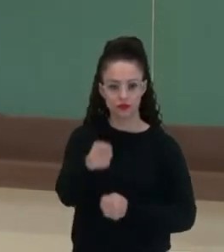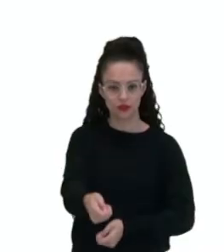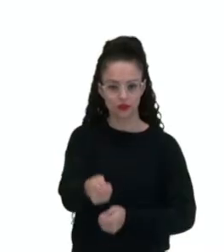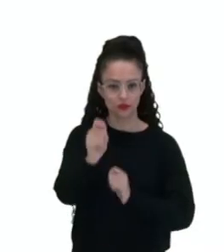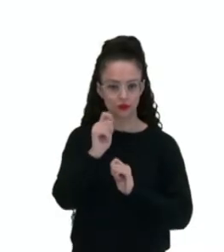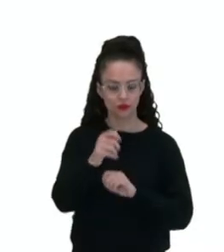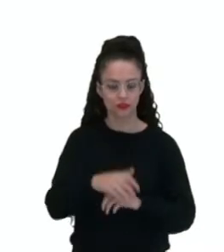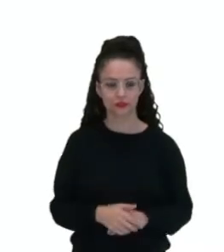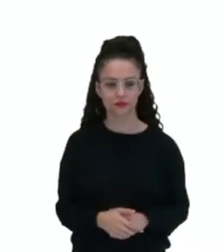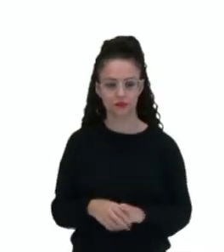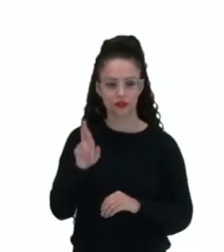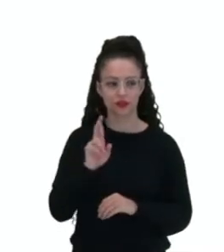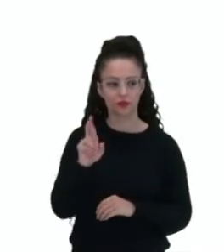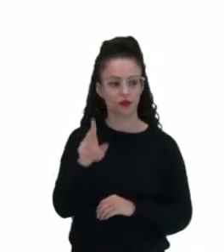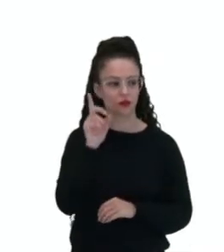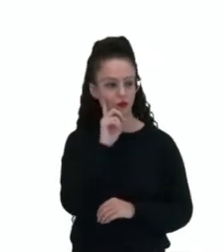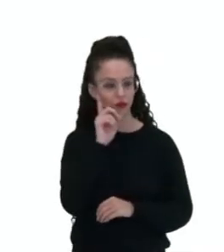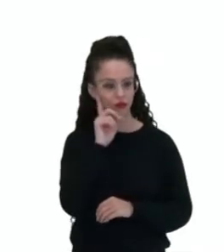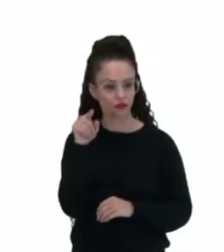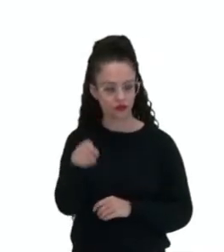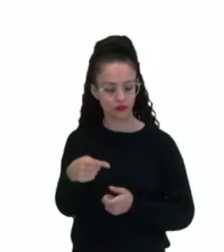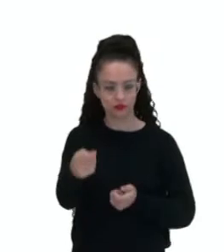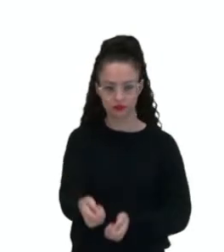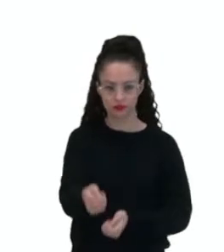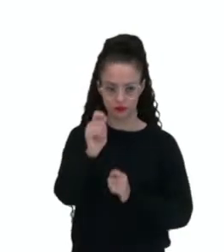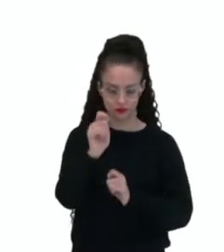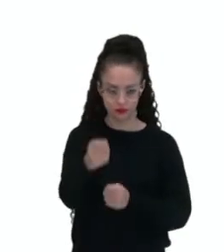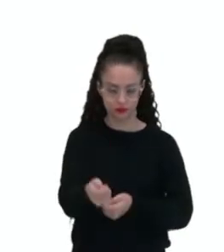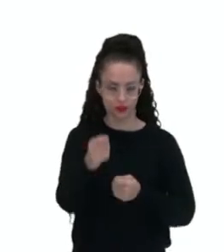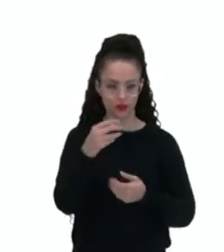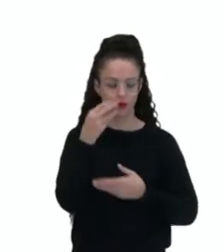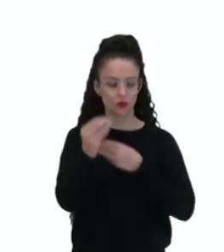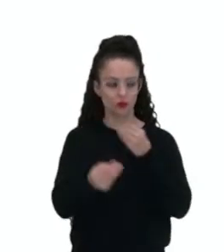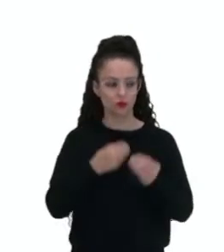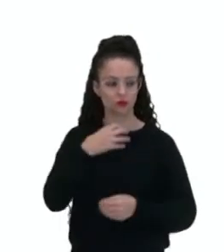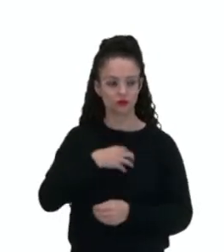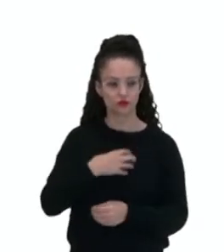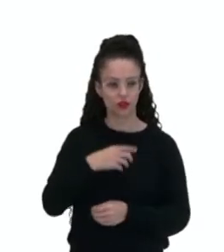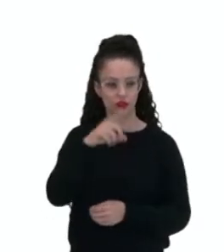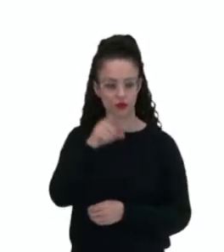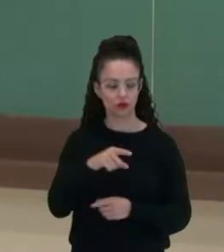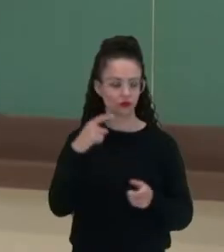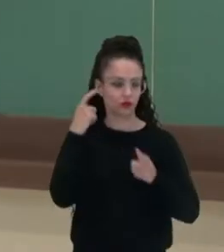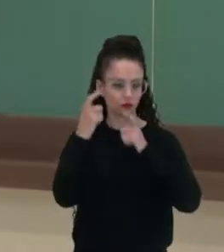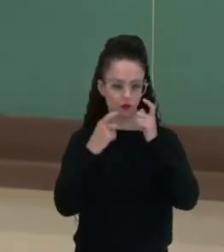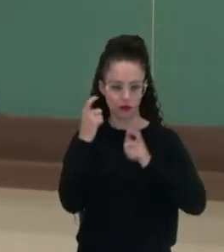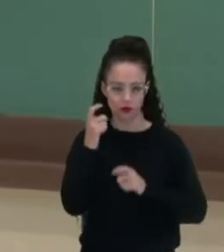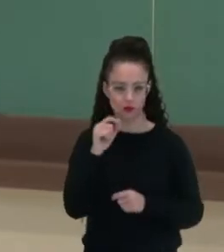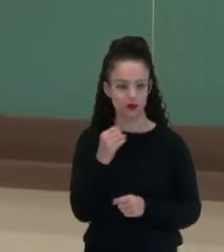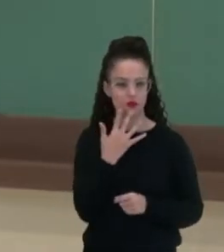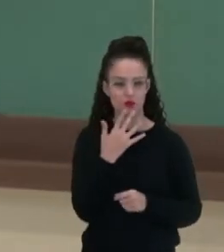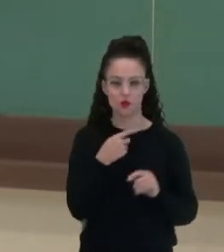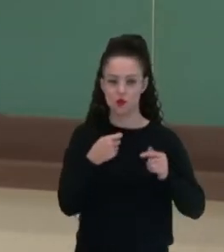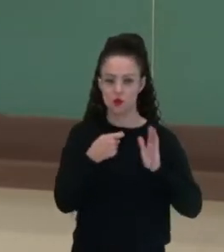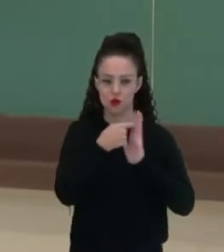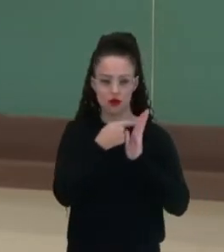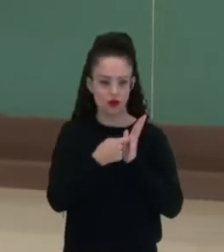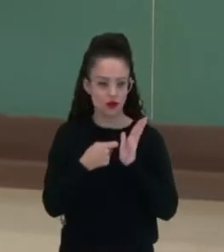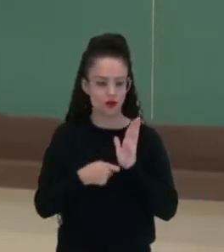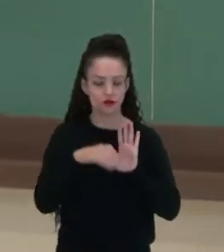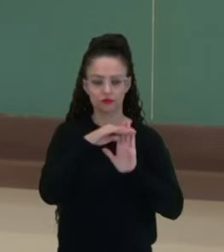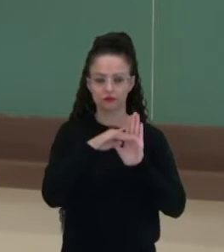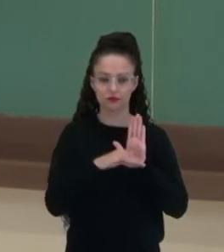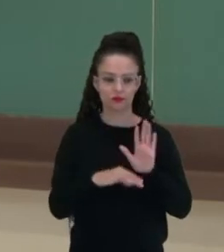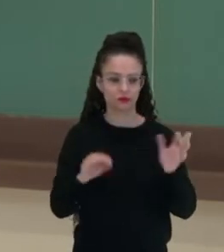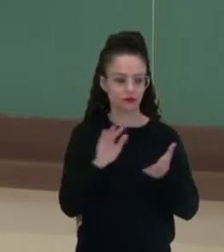Então, representando esse cotidiano dos pescadores, né, de forma, sem preocupação com regras de cores, sem preocupação com regras